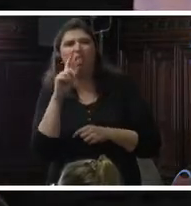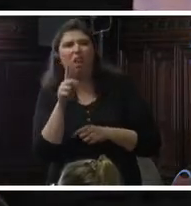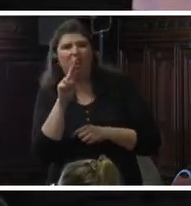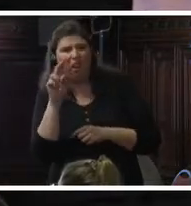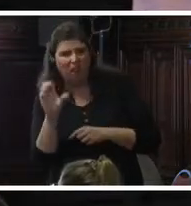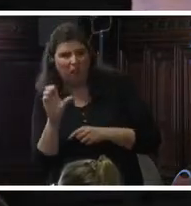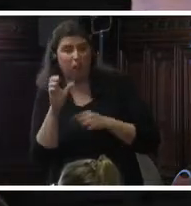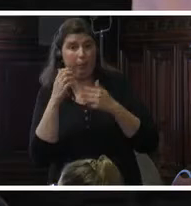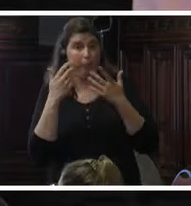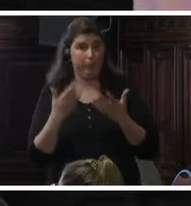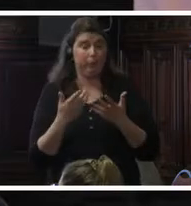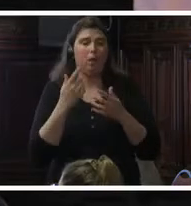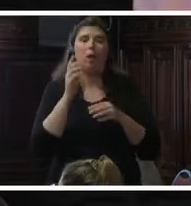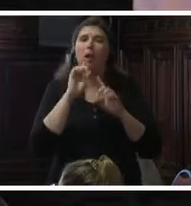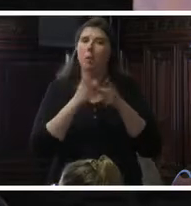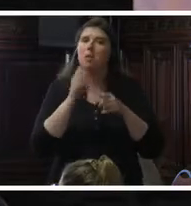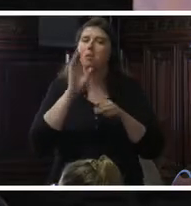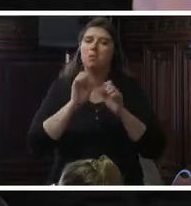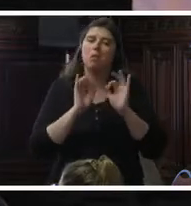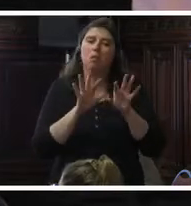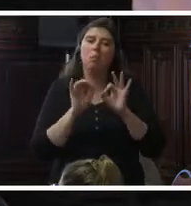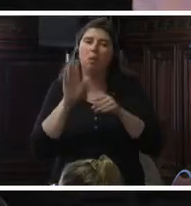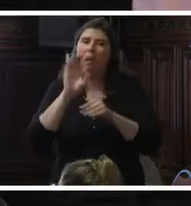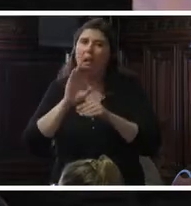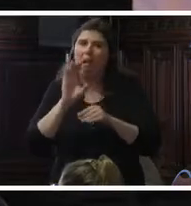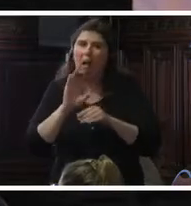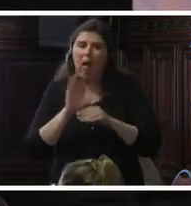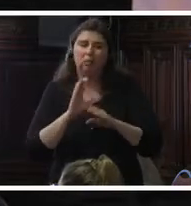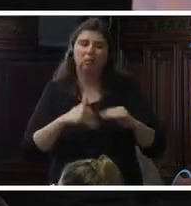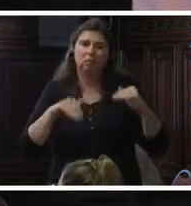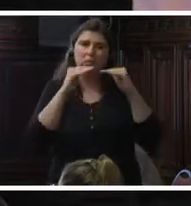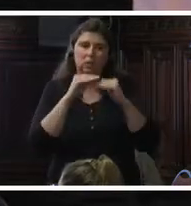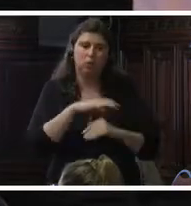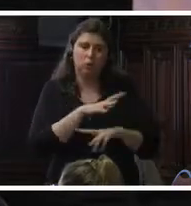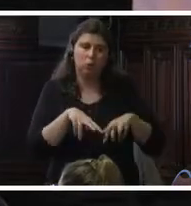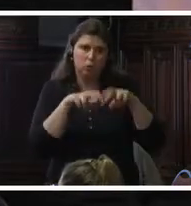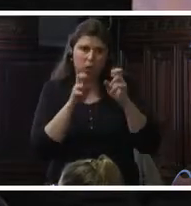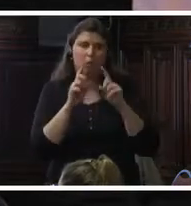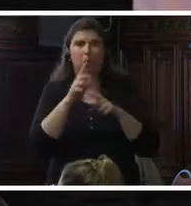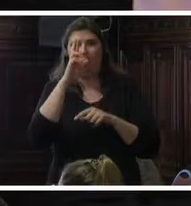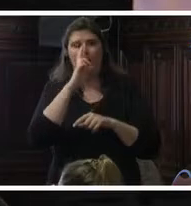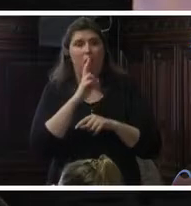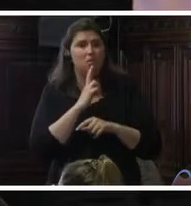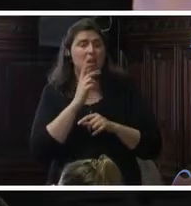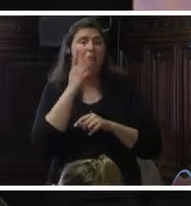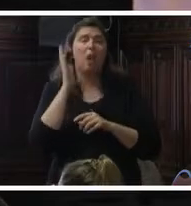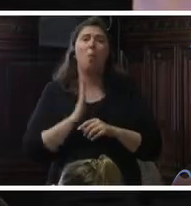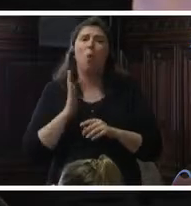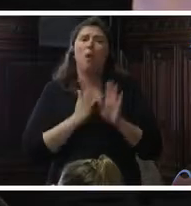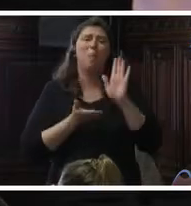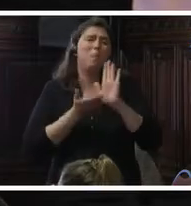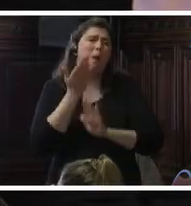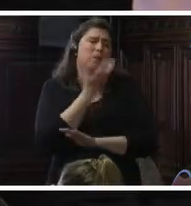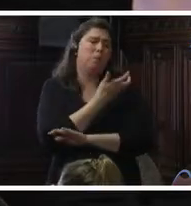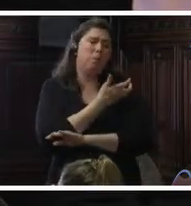que afeta as mulheres e as suas famílias nas áreas mais pobres na região nordeste do país. No Brasil, o acesso